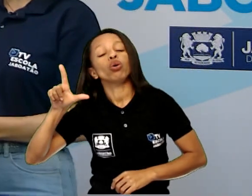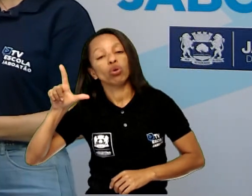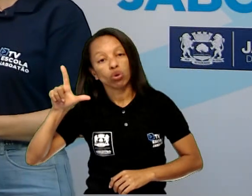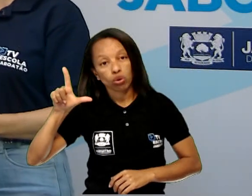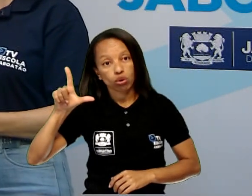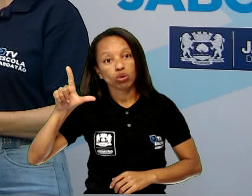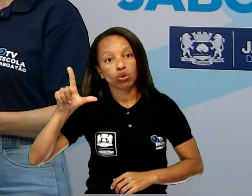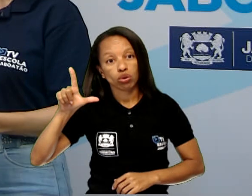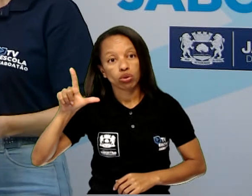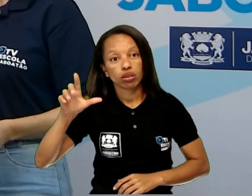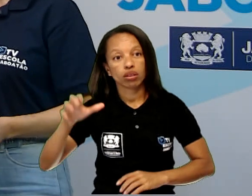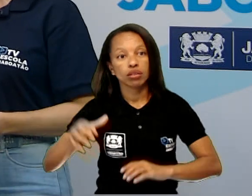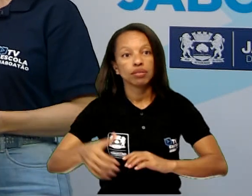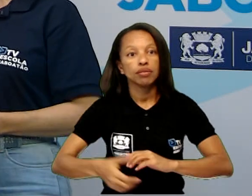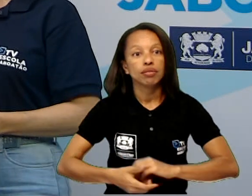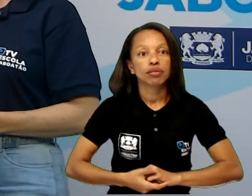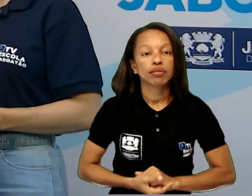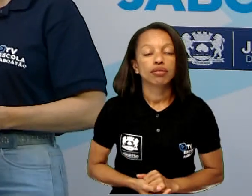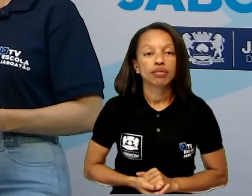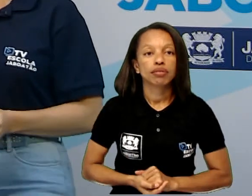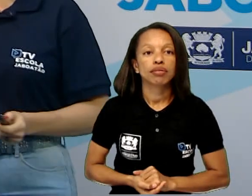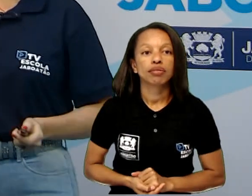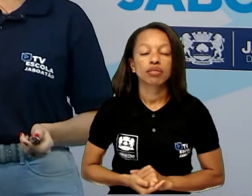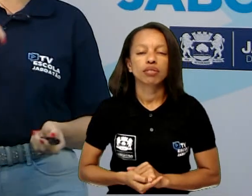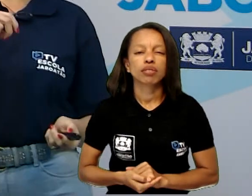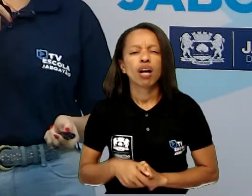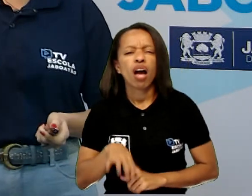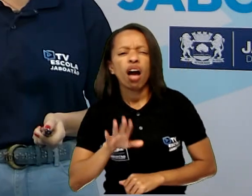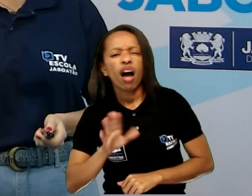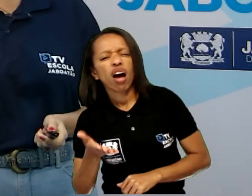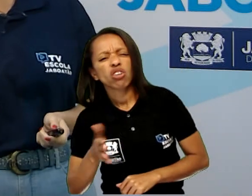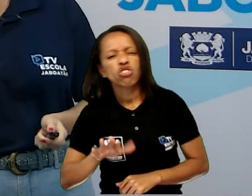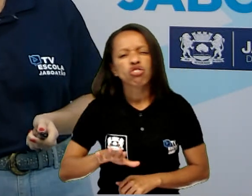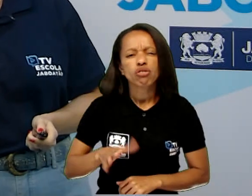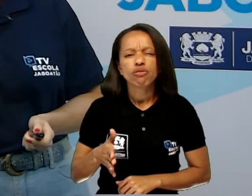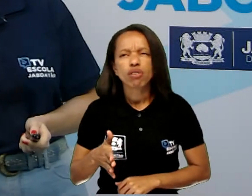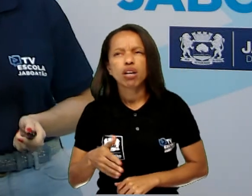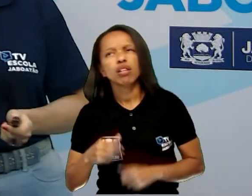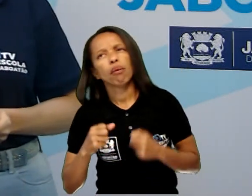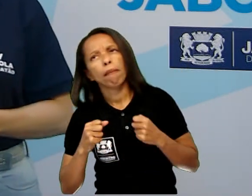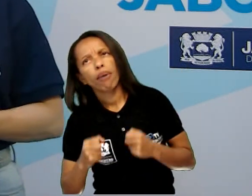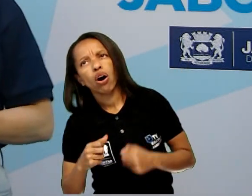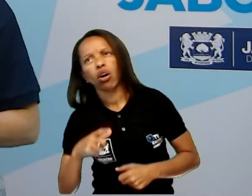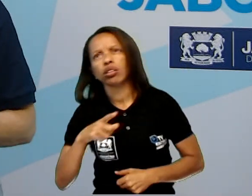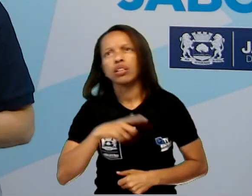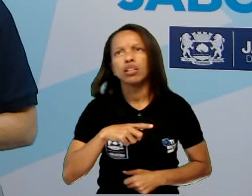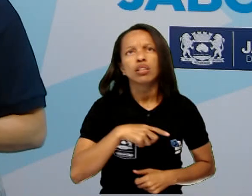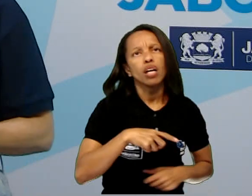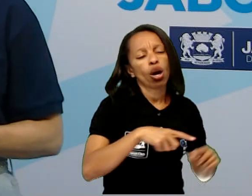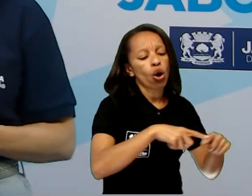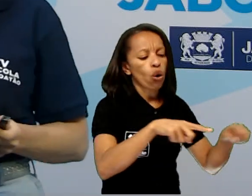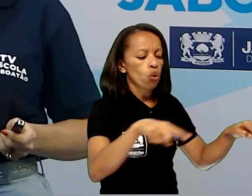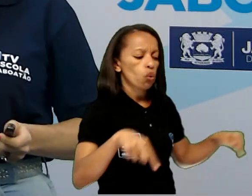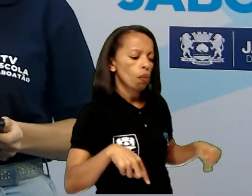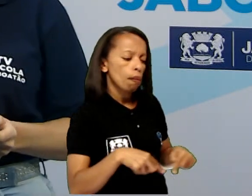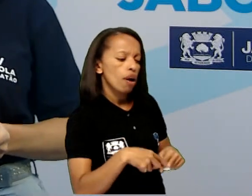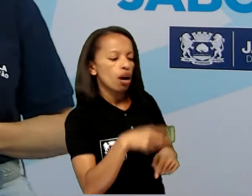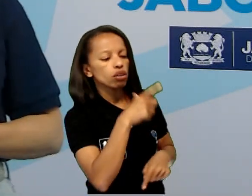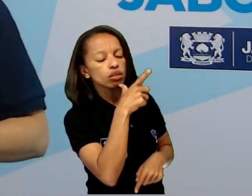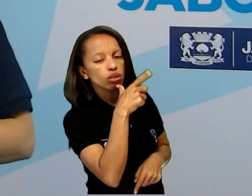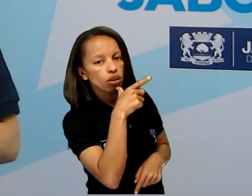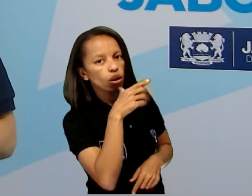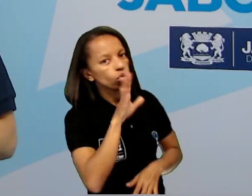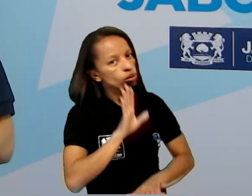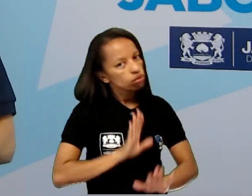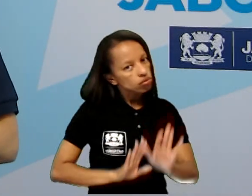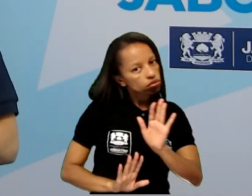evitar é que, às vezes, você pode ter uma banheira em casa, não é? Um balde.